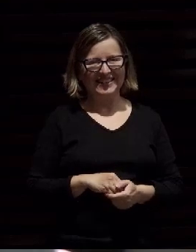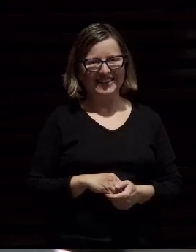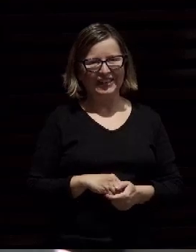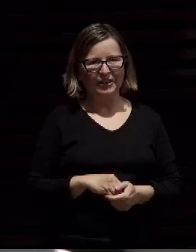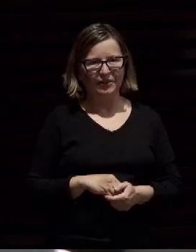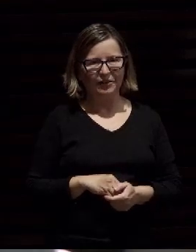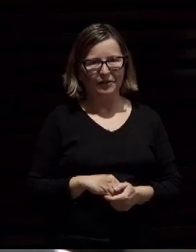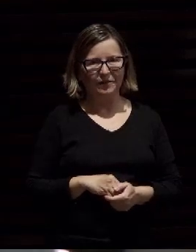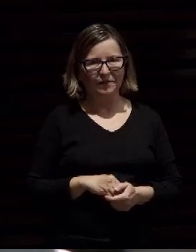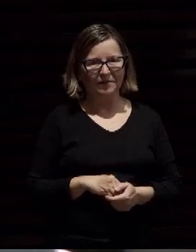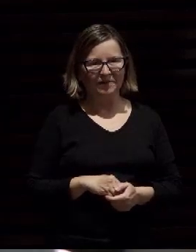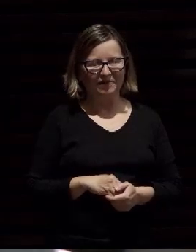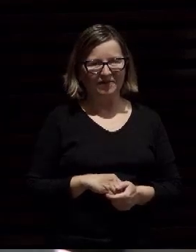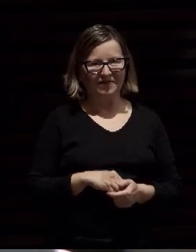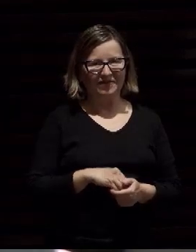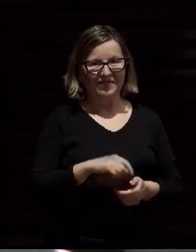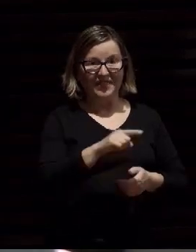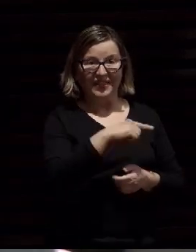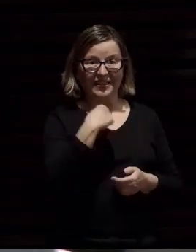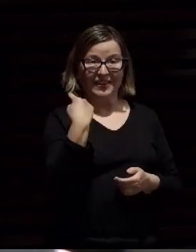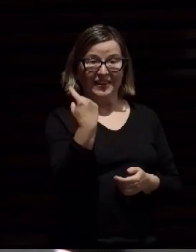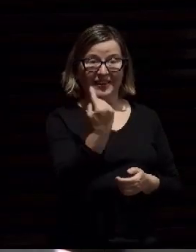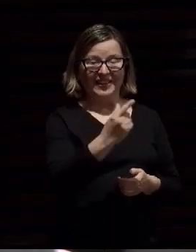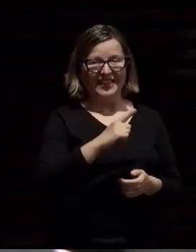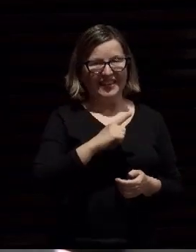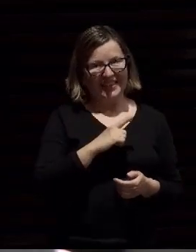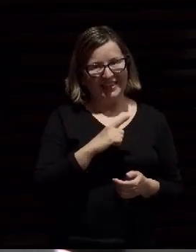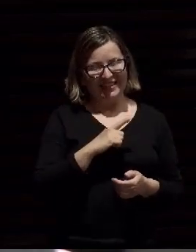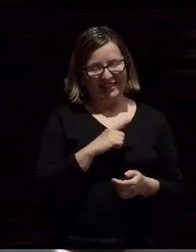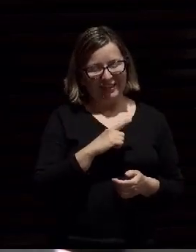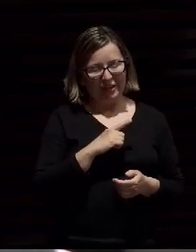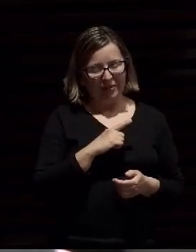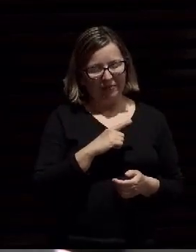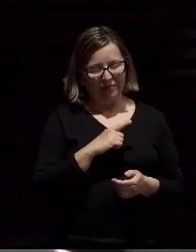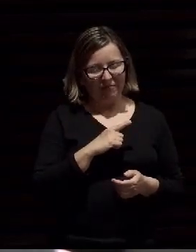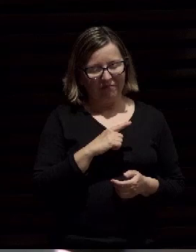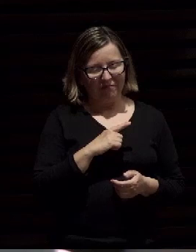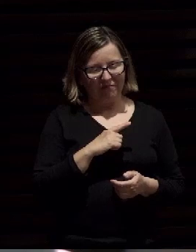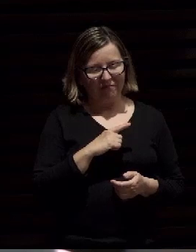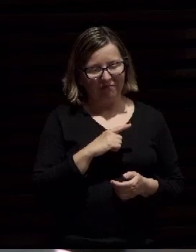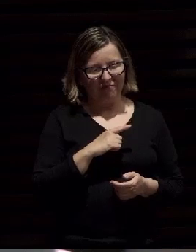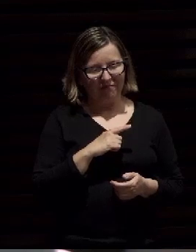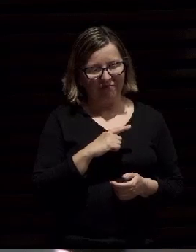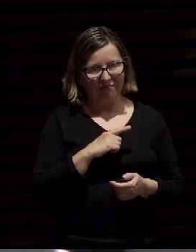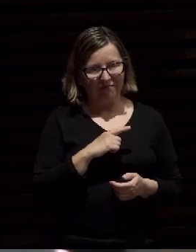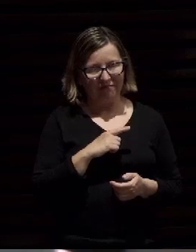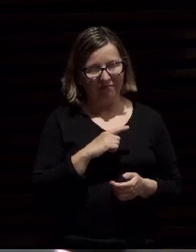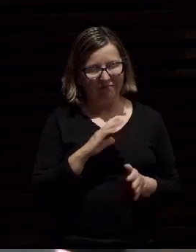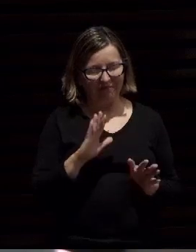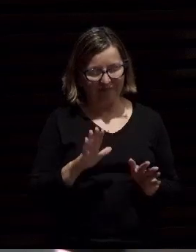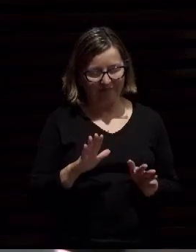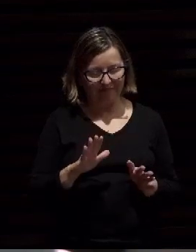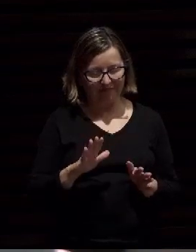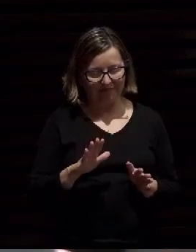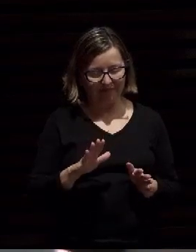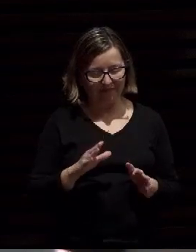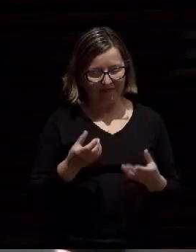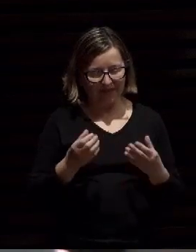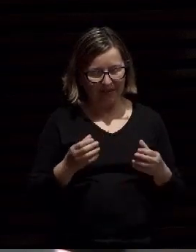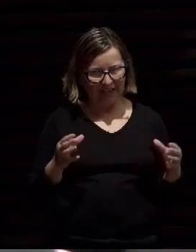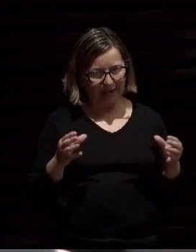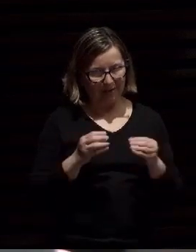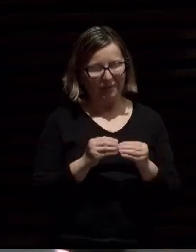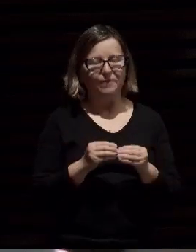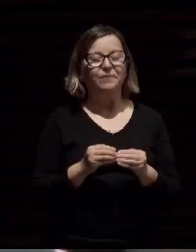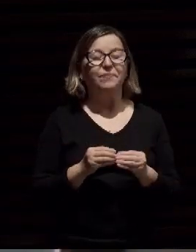E nós temos aqui, para eu ser um pouco mais sucinto, mas eu vou voltar a isso mais atrás.